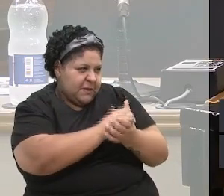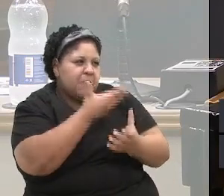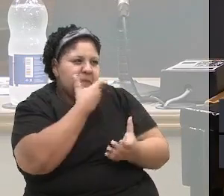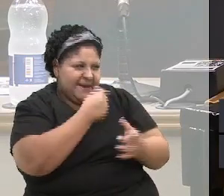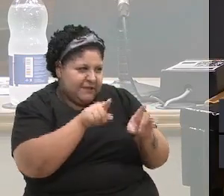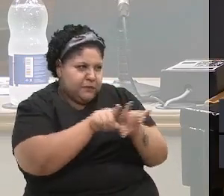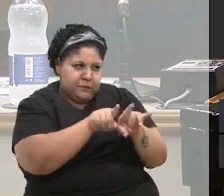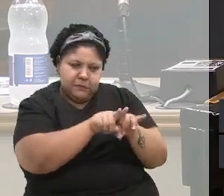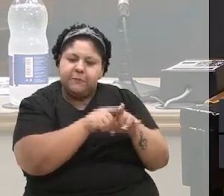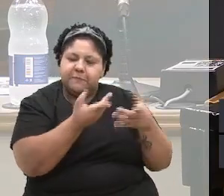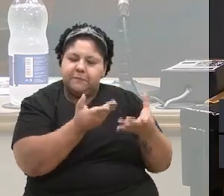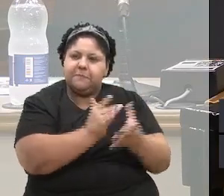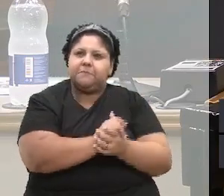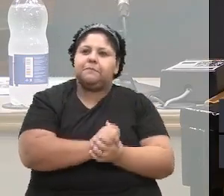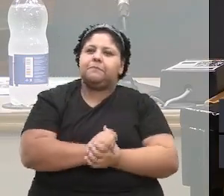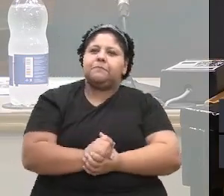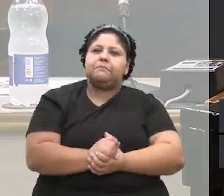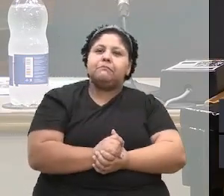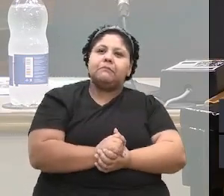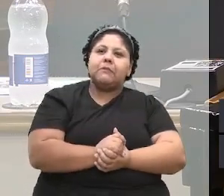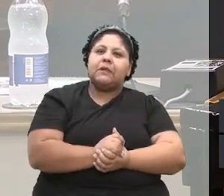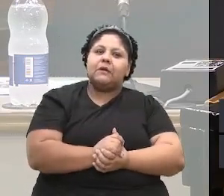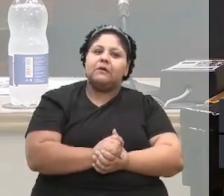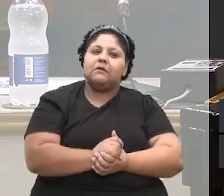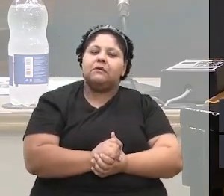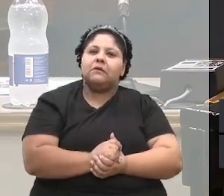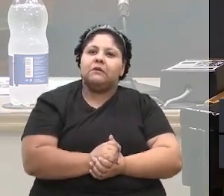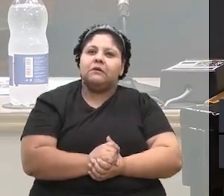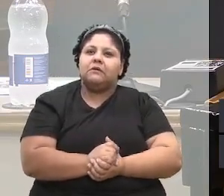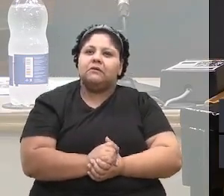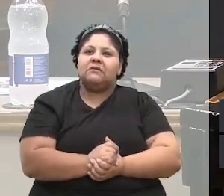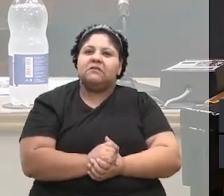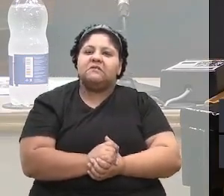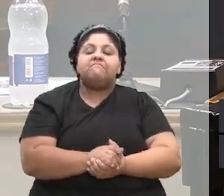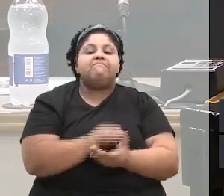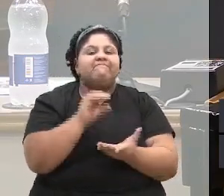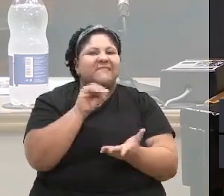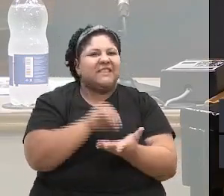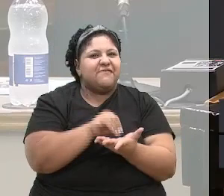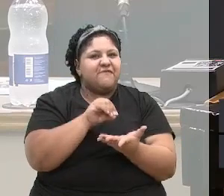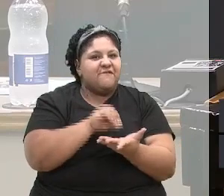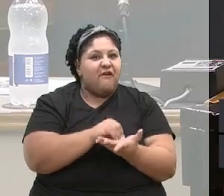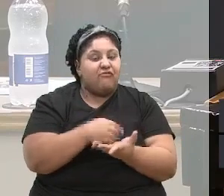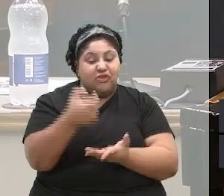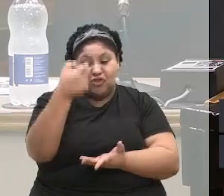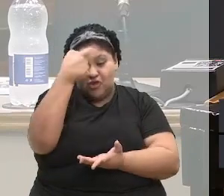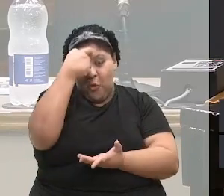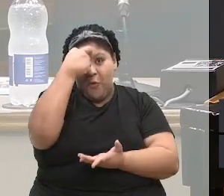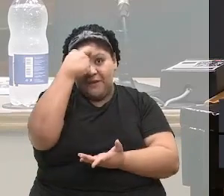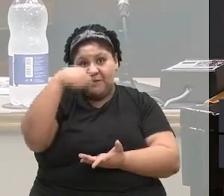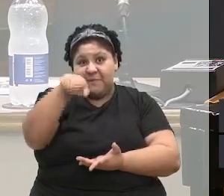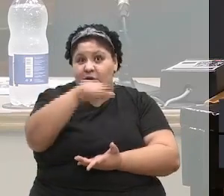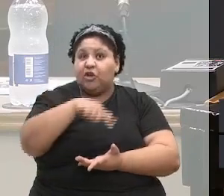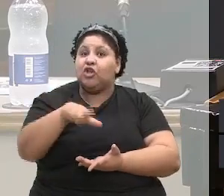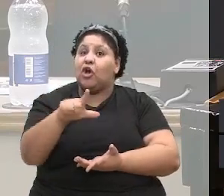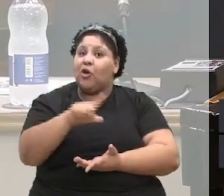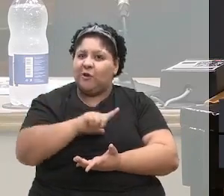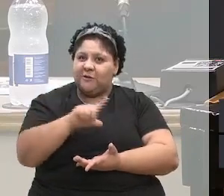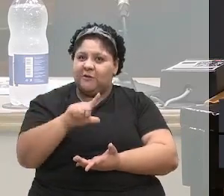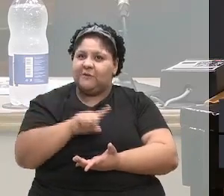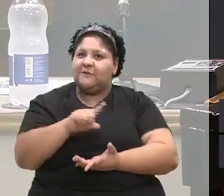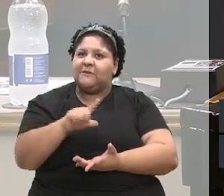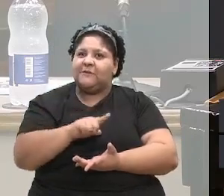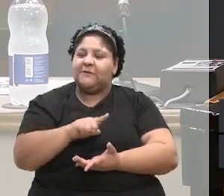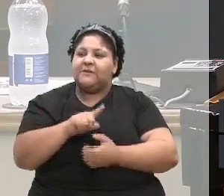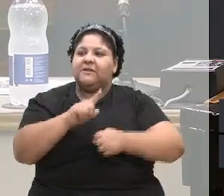com o Ademir, da falta de conhecimento que nós temos, em especial das